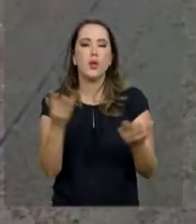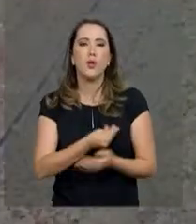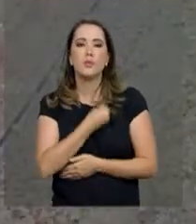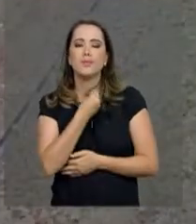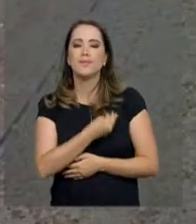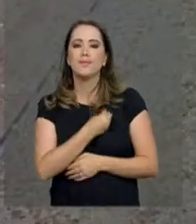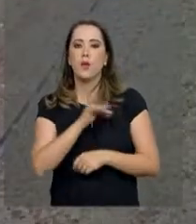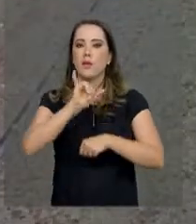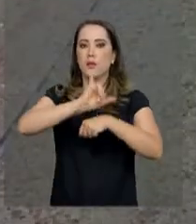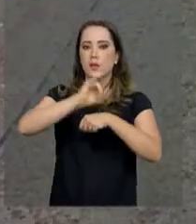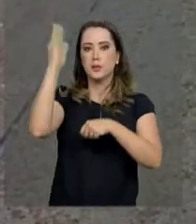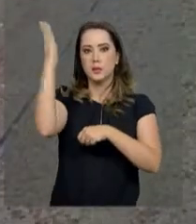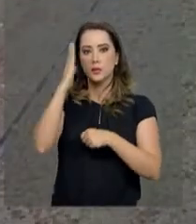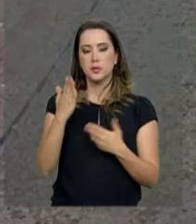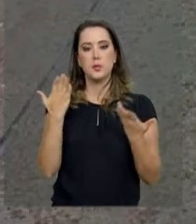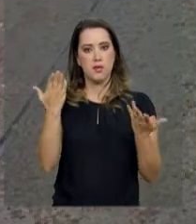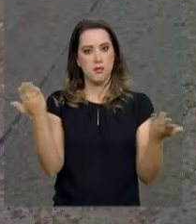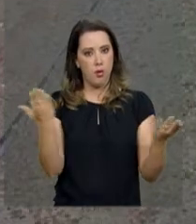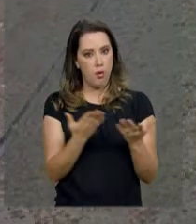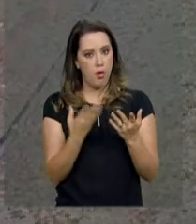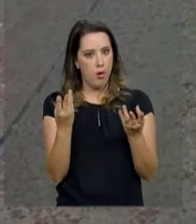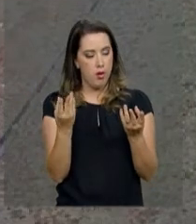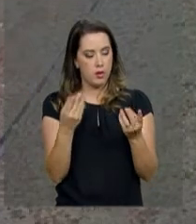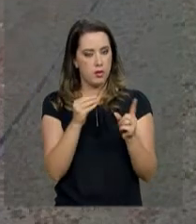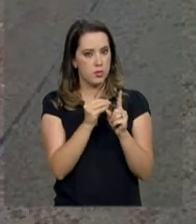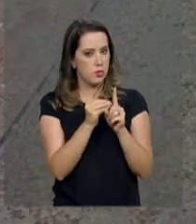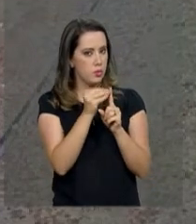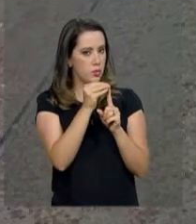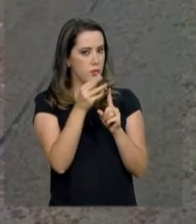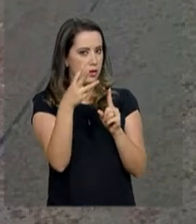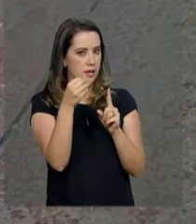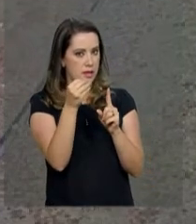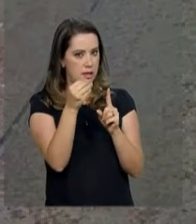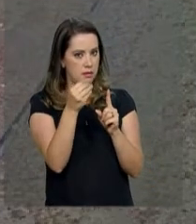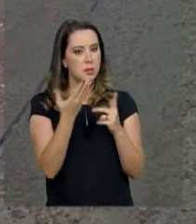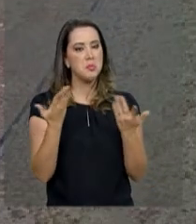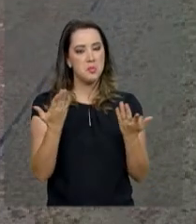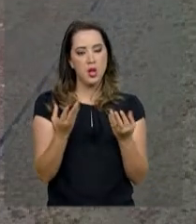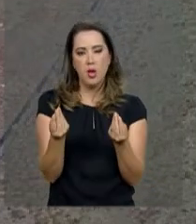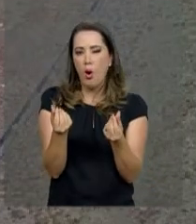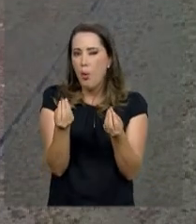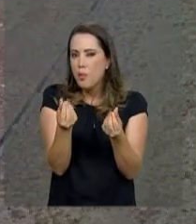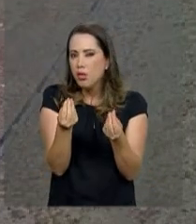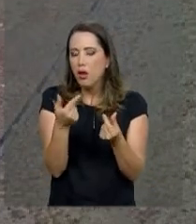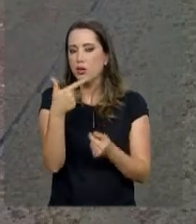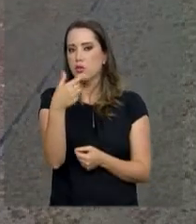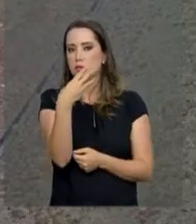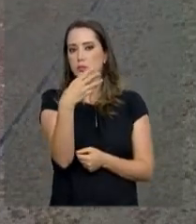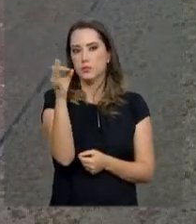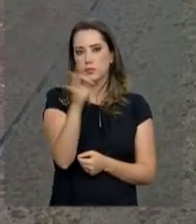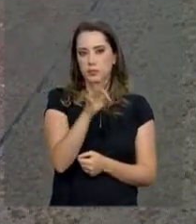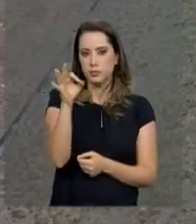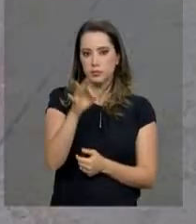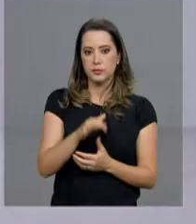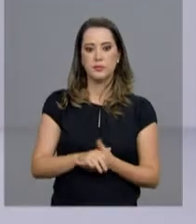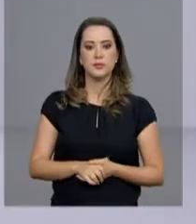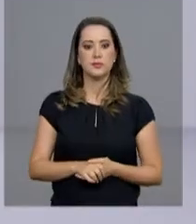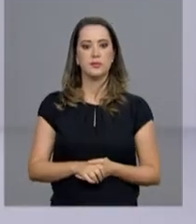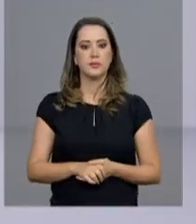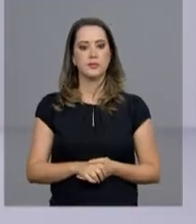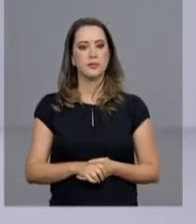capital federal neste momento a temperatura está em 30 graus a umidade está em 23 por cento